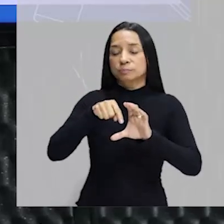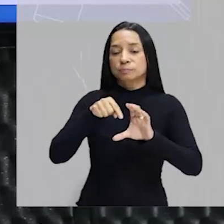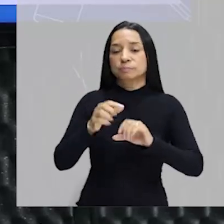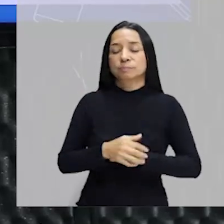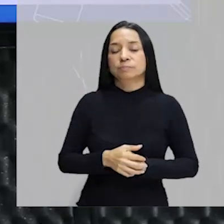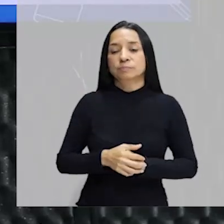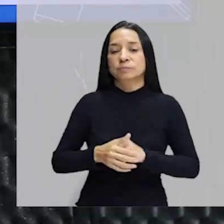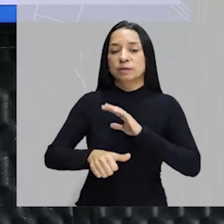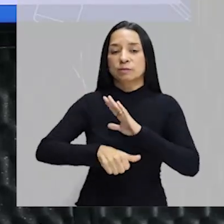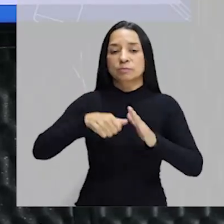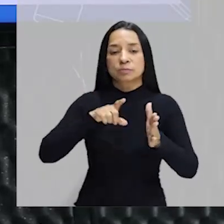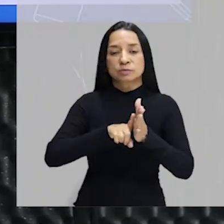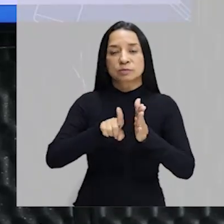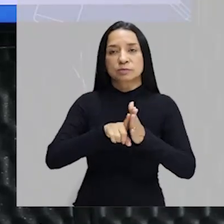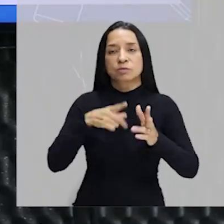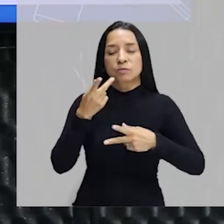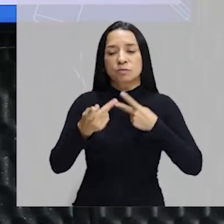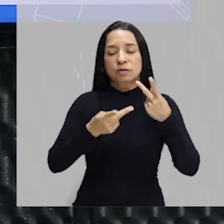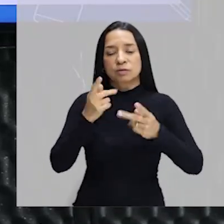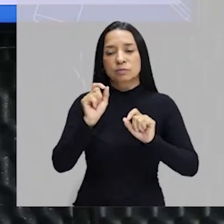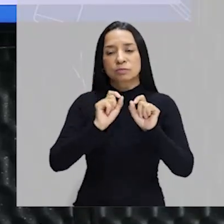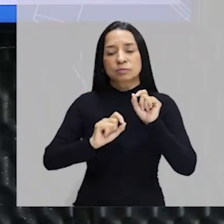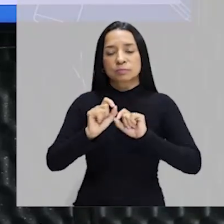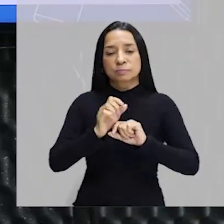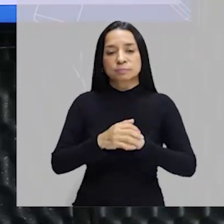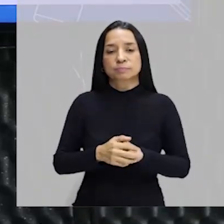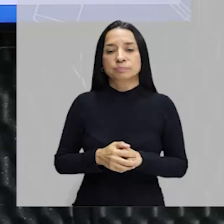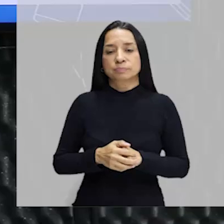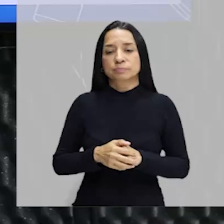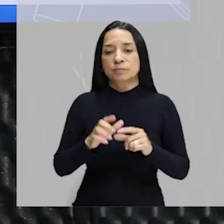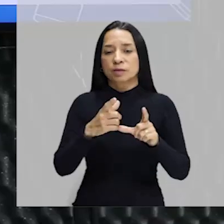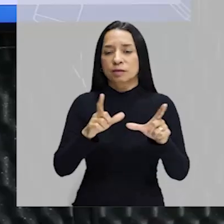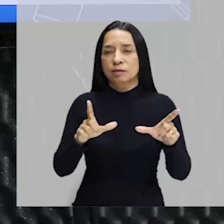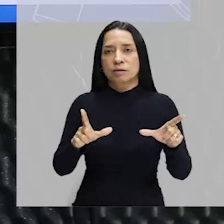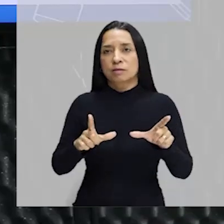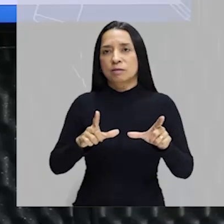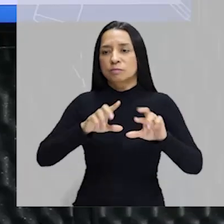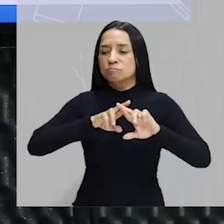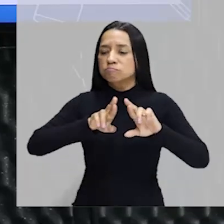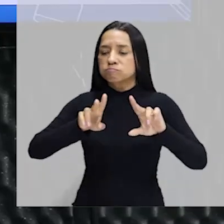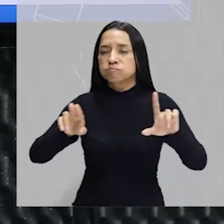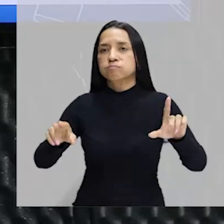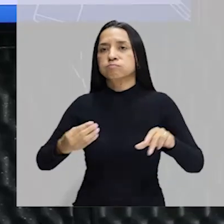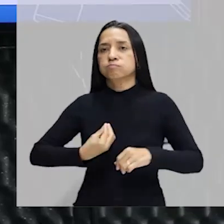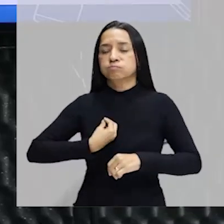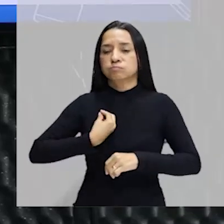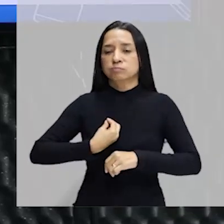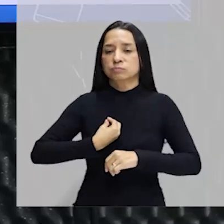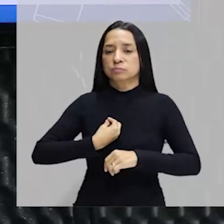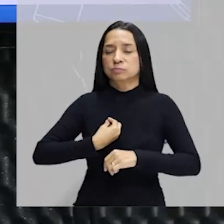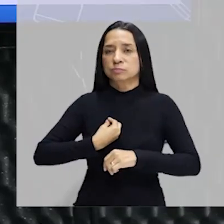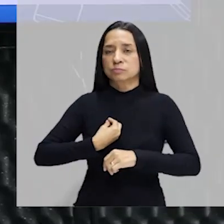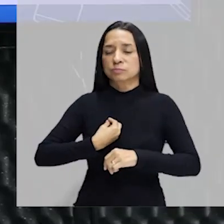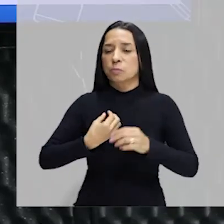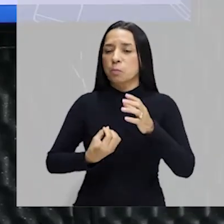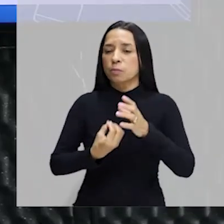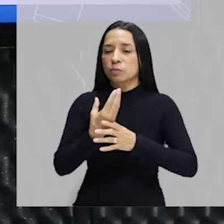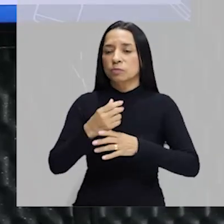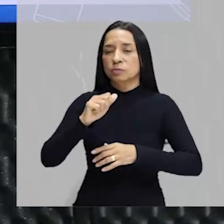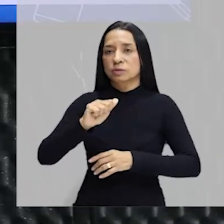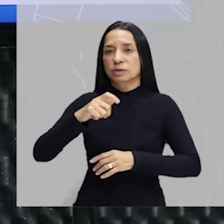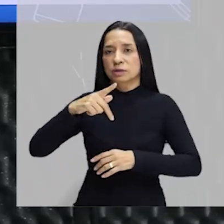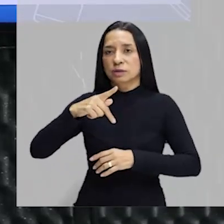primeira questão, ela fala o seguinte: a maioria dos seres vivos produz ATP para as suas necessidades